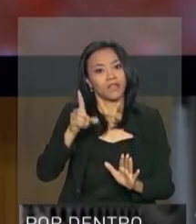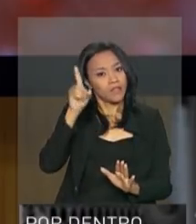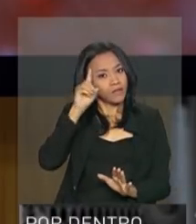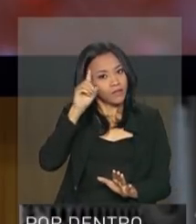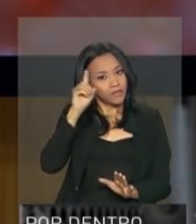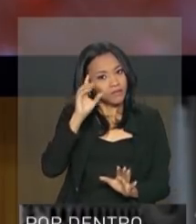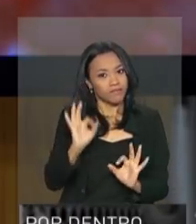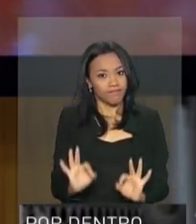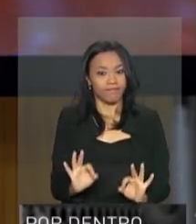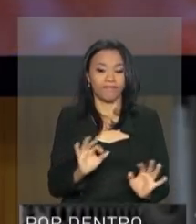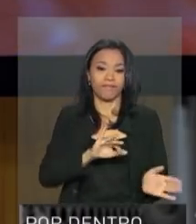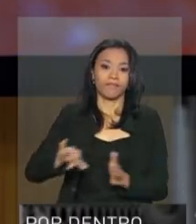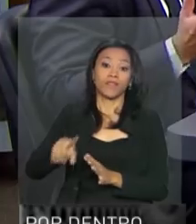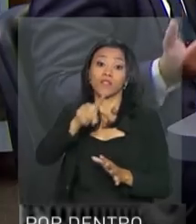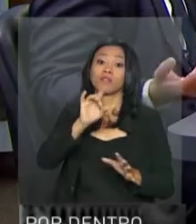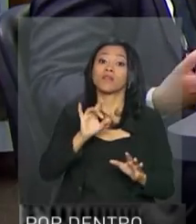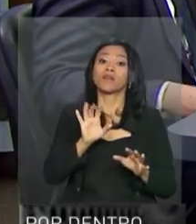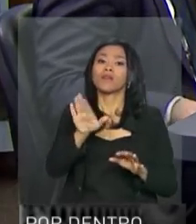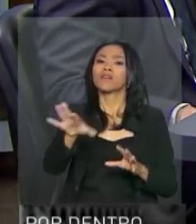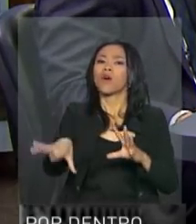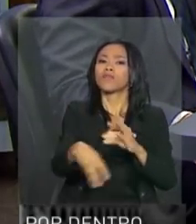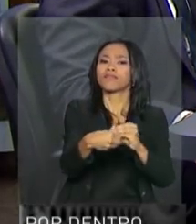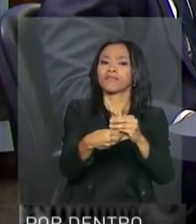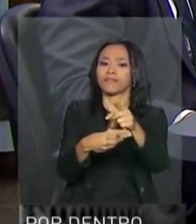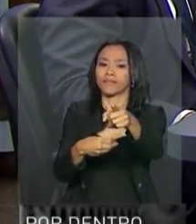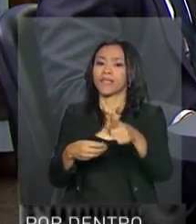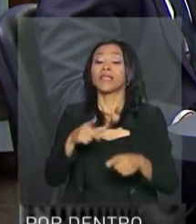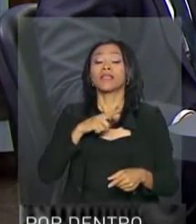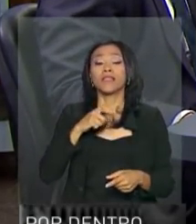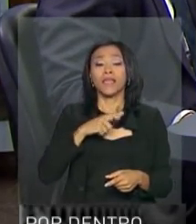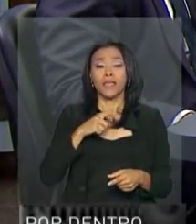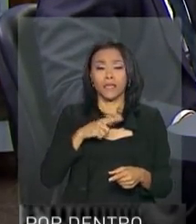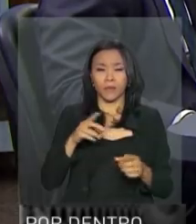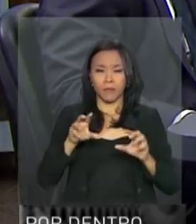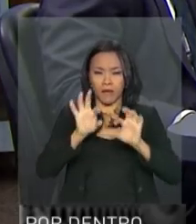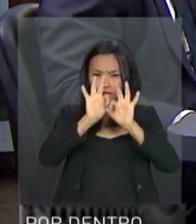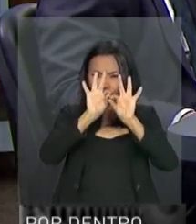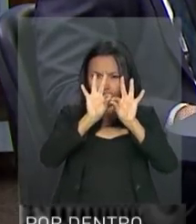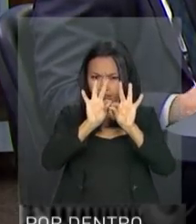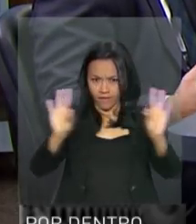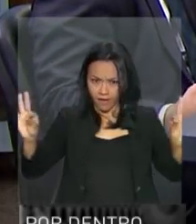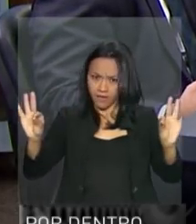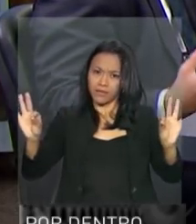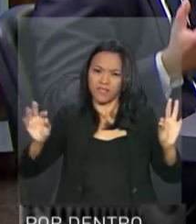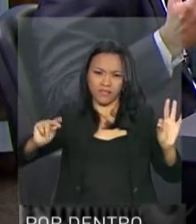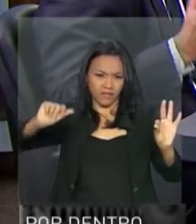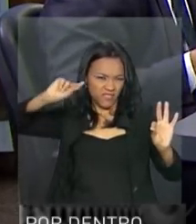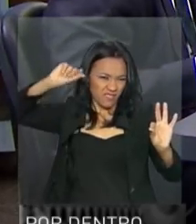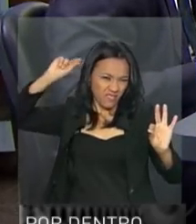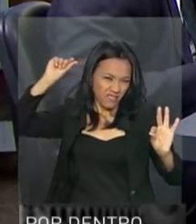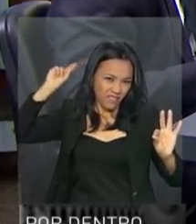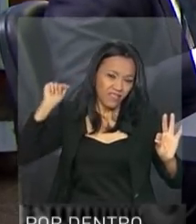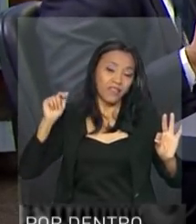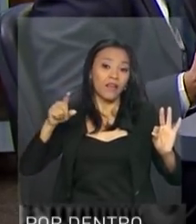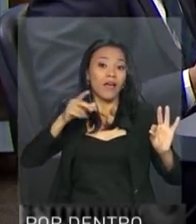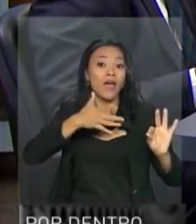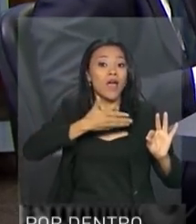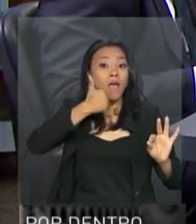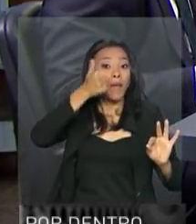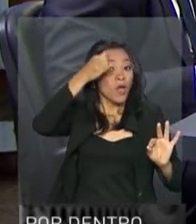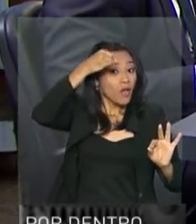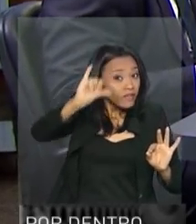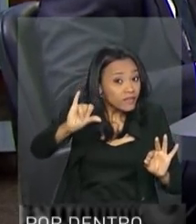só complementar a resposta do Bruno. Tem um ditado antigo, né, que eu acho muito importante e vale muito para essa reforma da Previdência. Prevenir é melhor